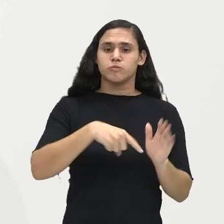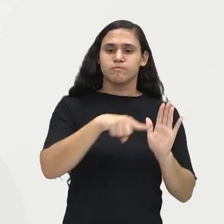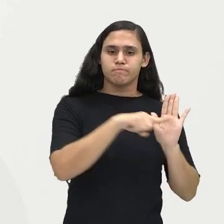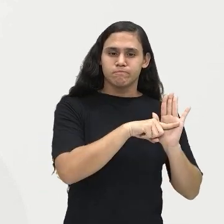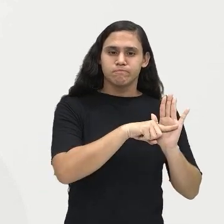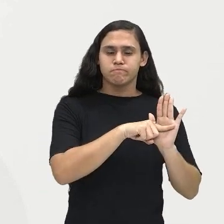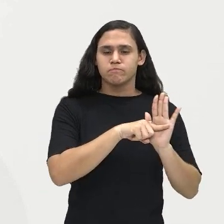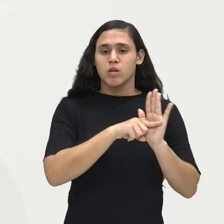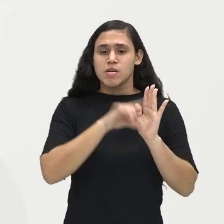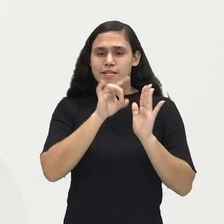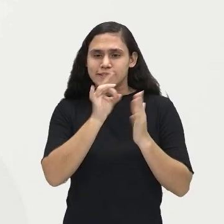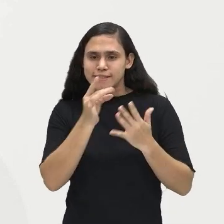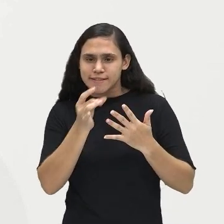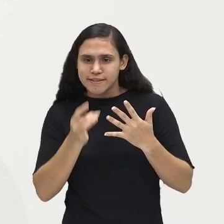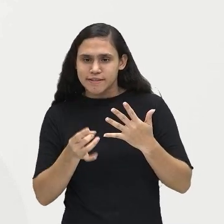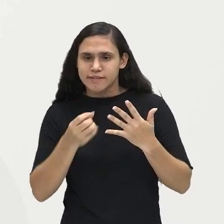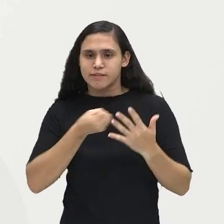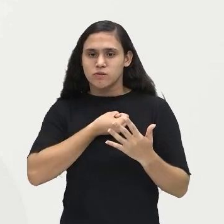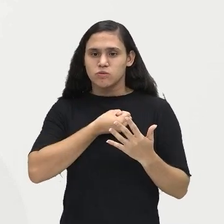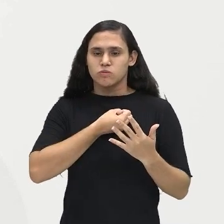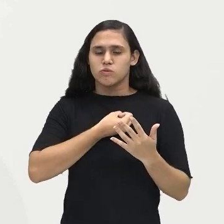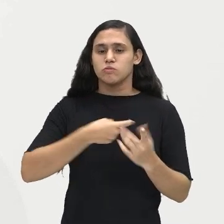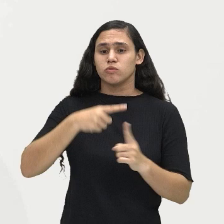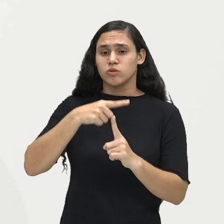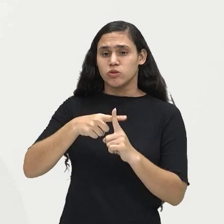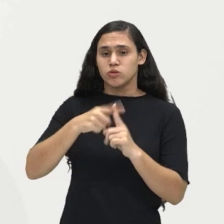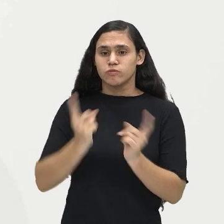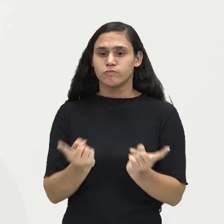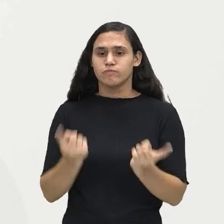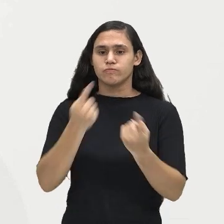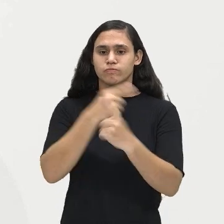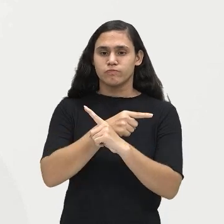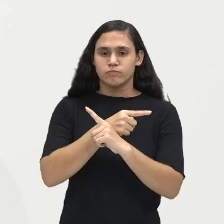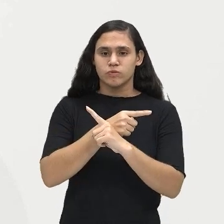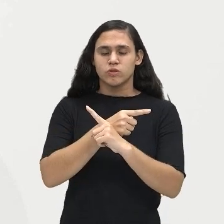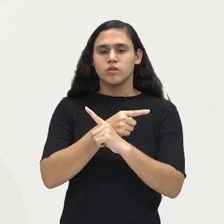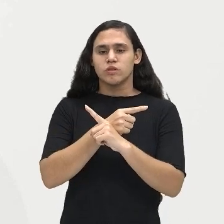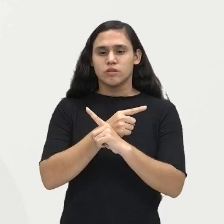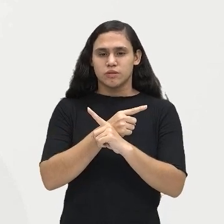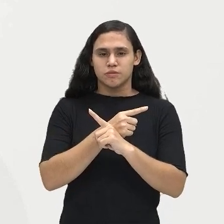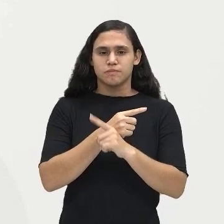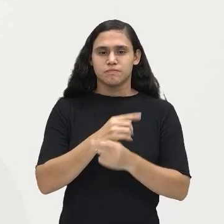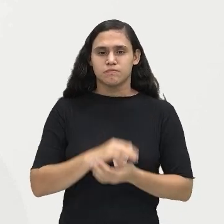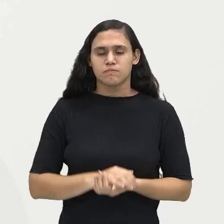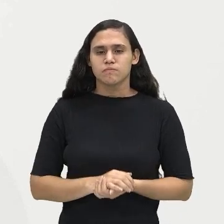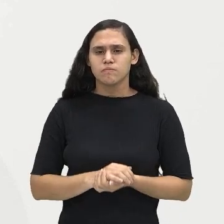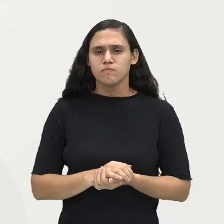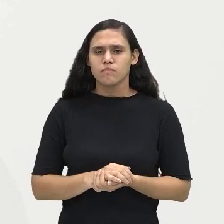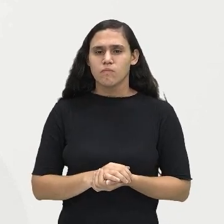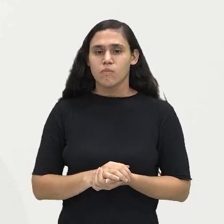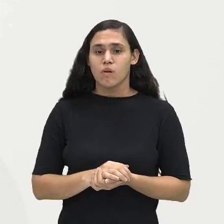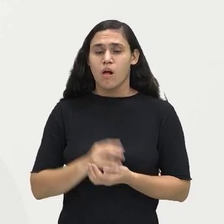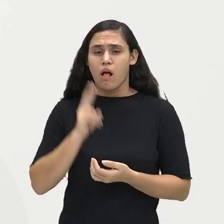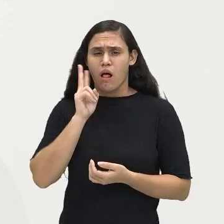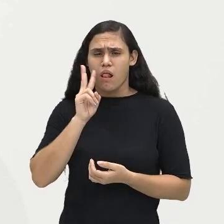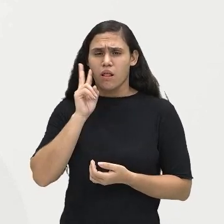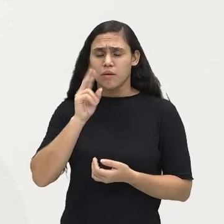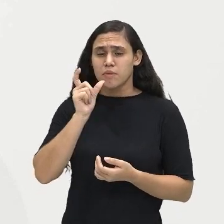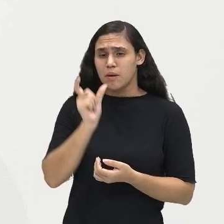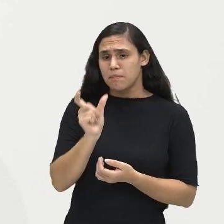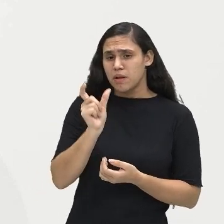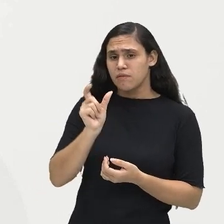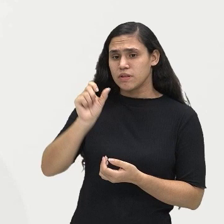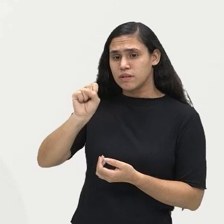cada número positivo, temos um oposto a ele, ou simétrico, tá bom? Relembra essa palavra. Tem um mais 2, que